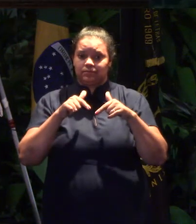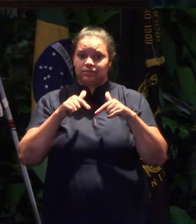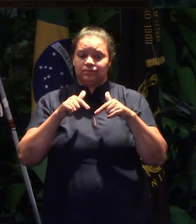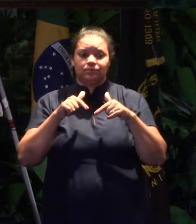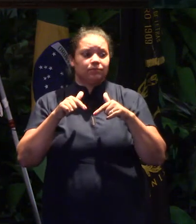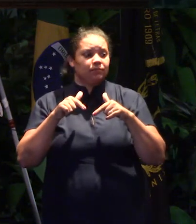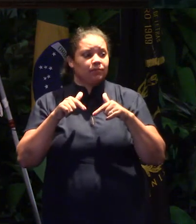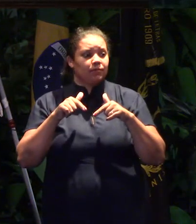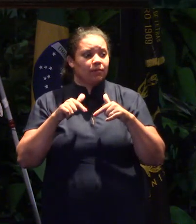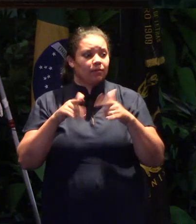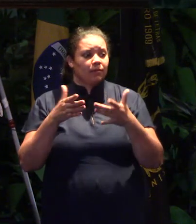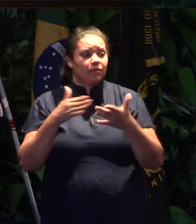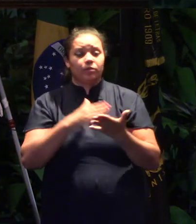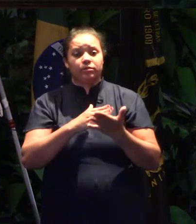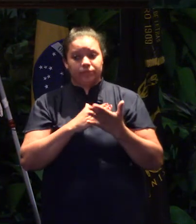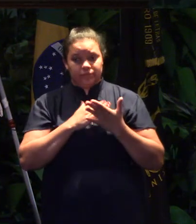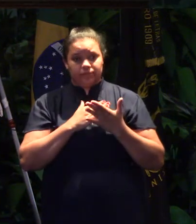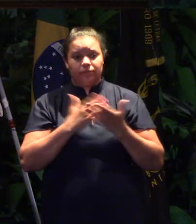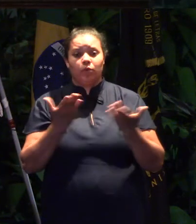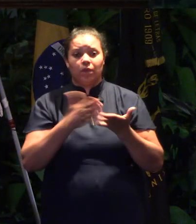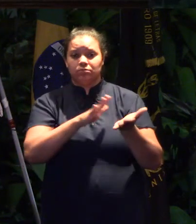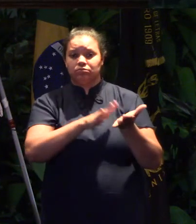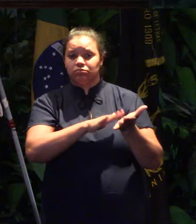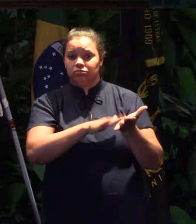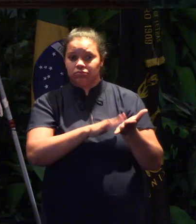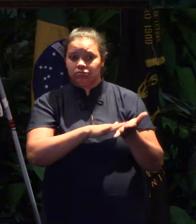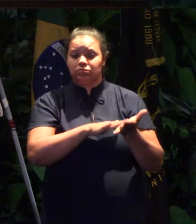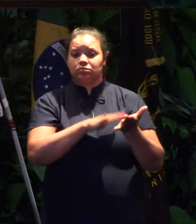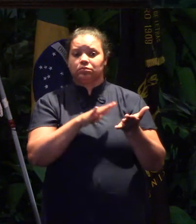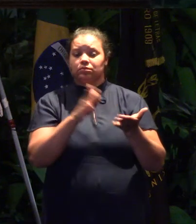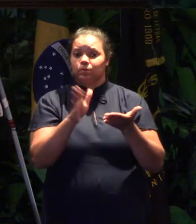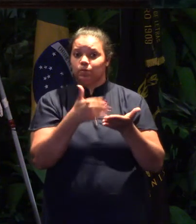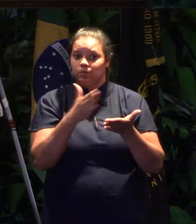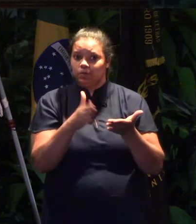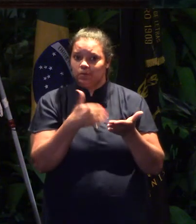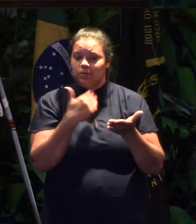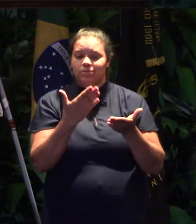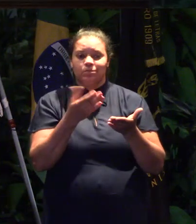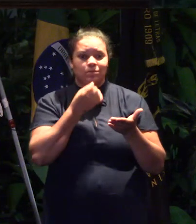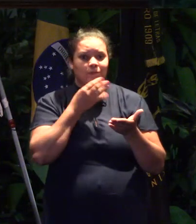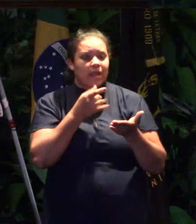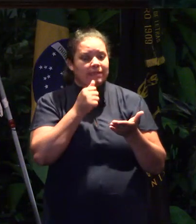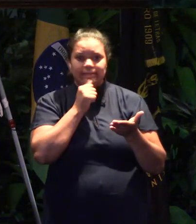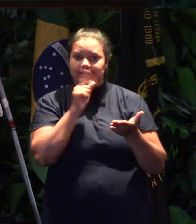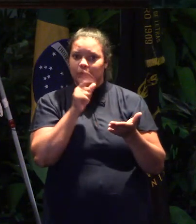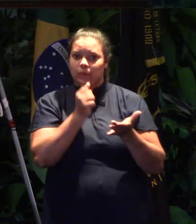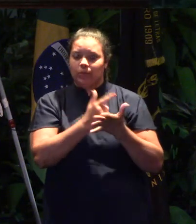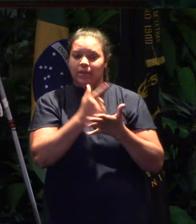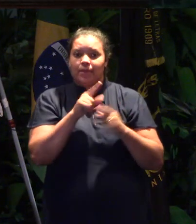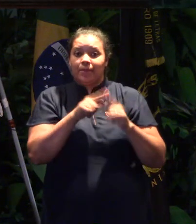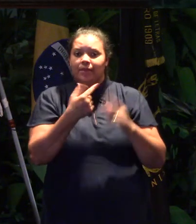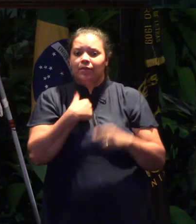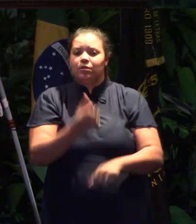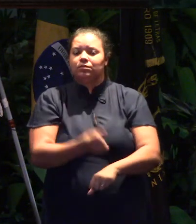social. E aqui, hoje, te parabenizo por esse belíssimo livro que eu ainda não tenho em mãos, mas me